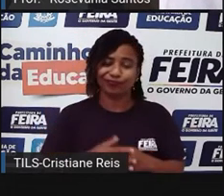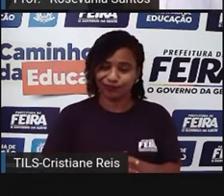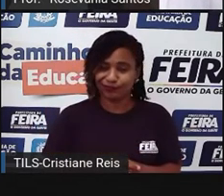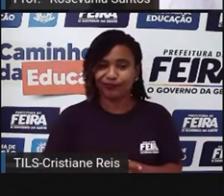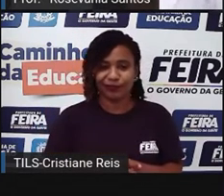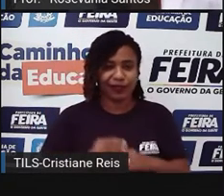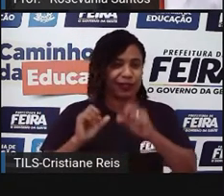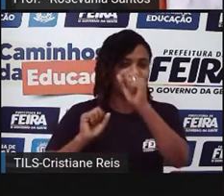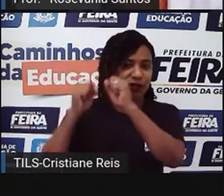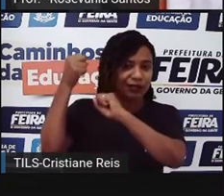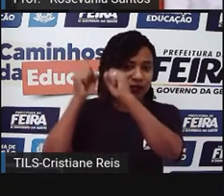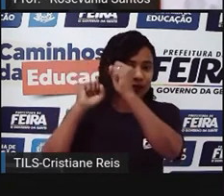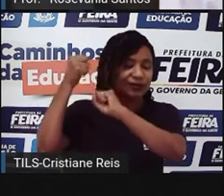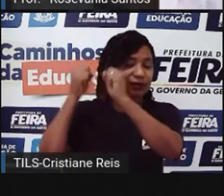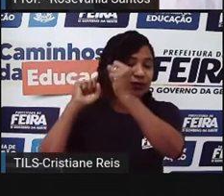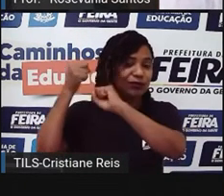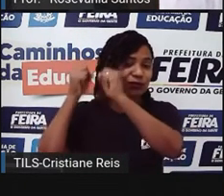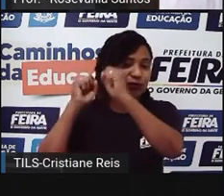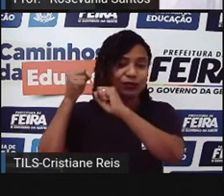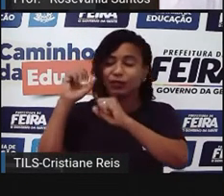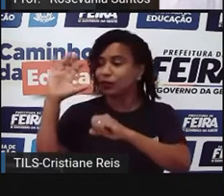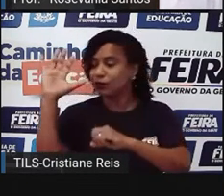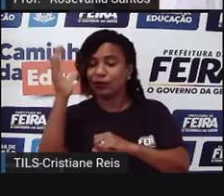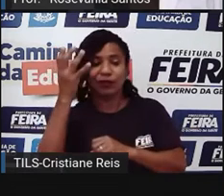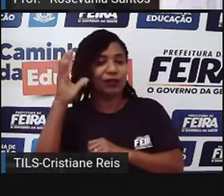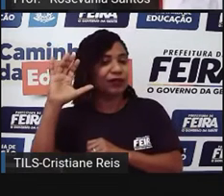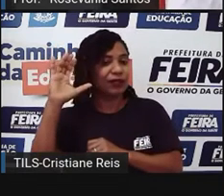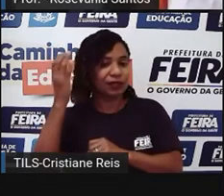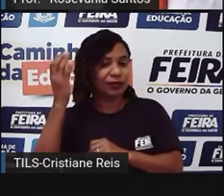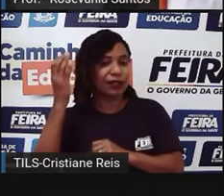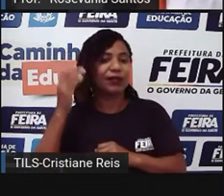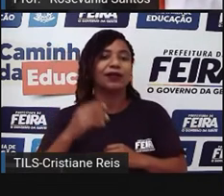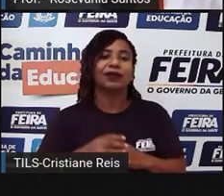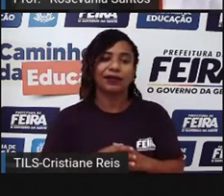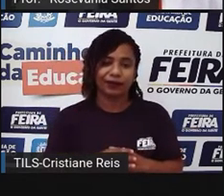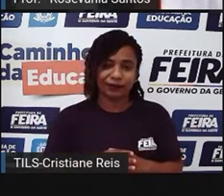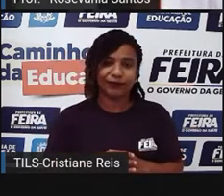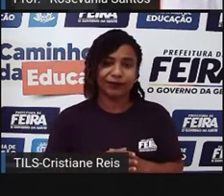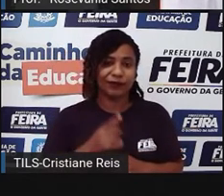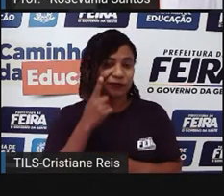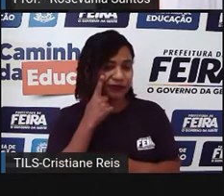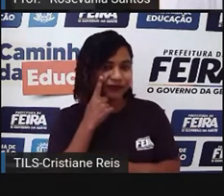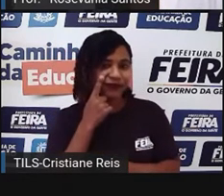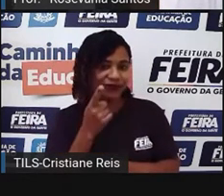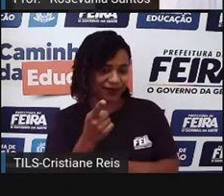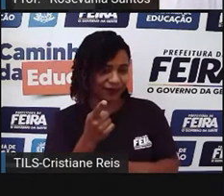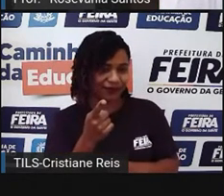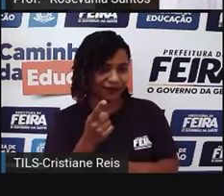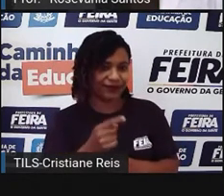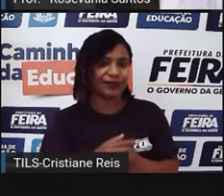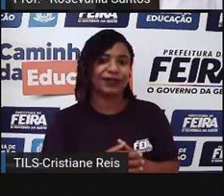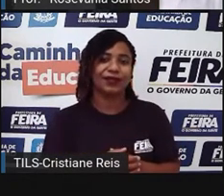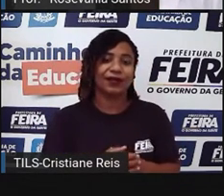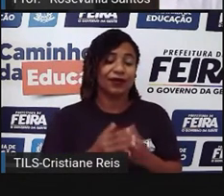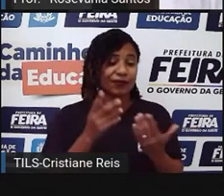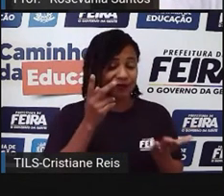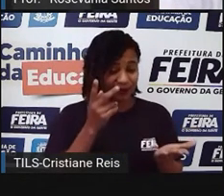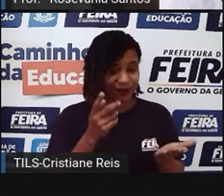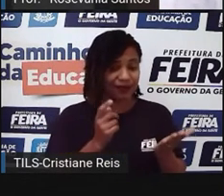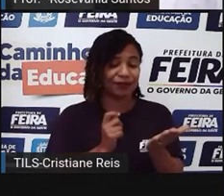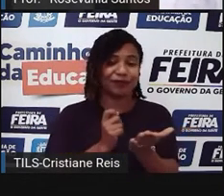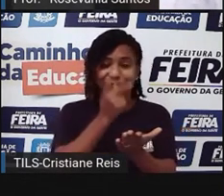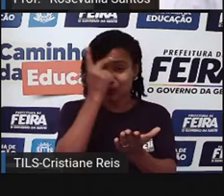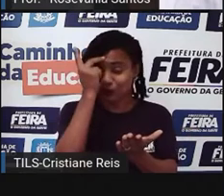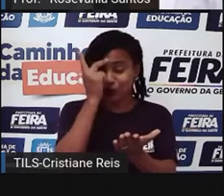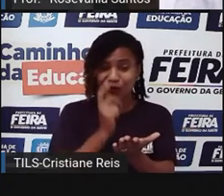E essas atividades industriais servem para alimentar essa partezinha aqui, ó, para alimentar o consumo,